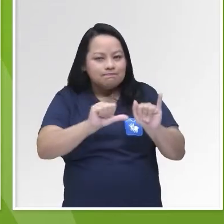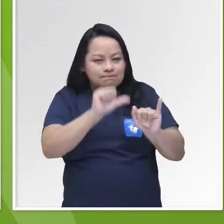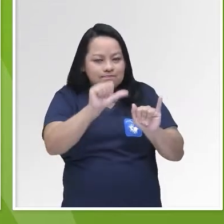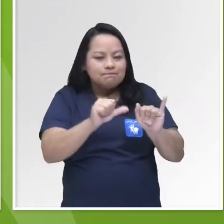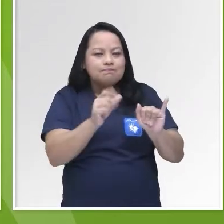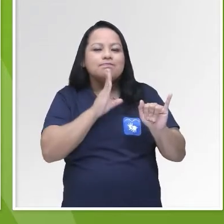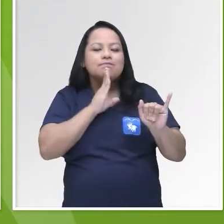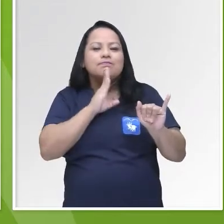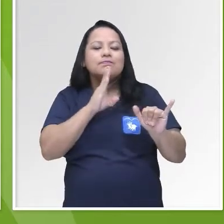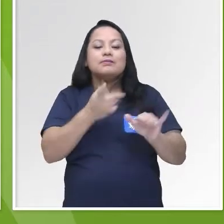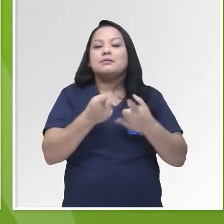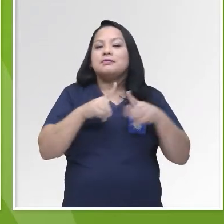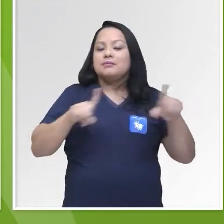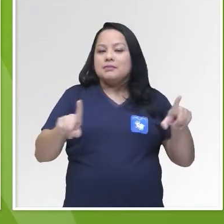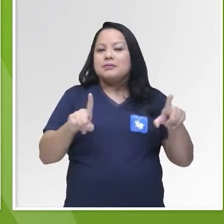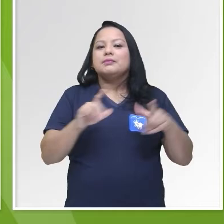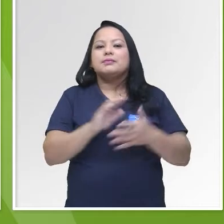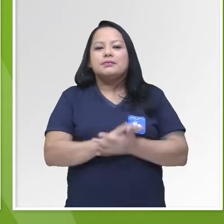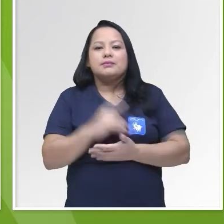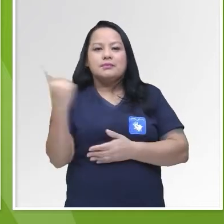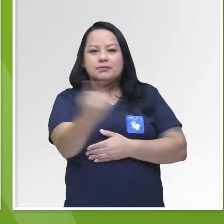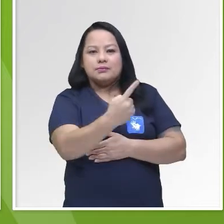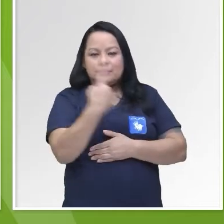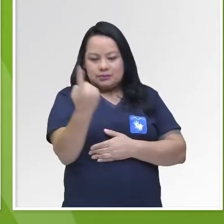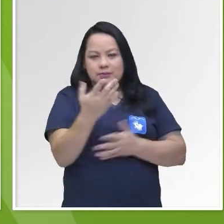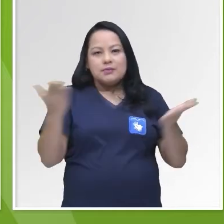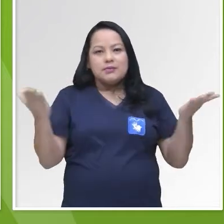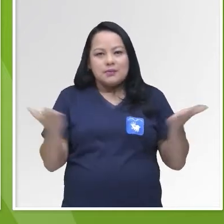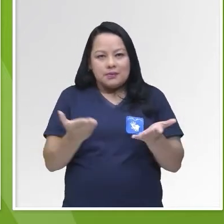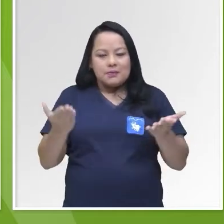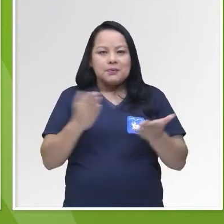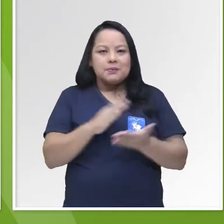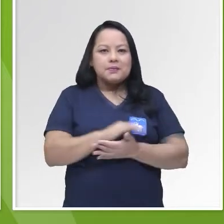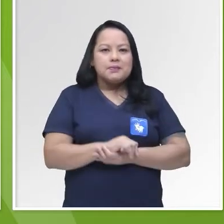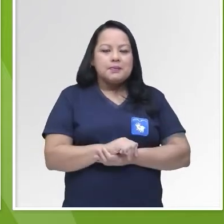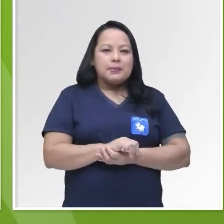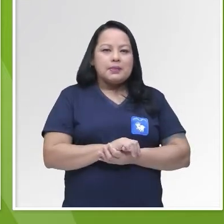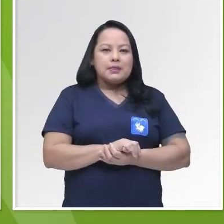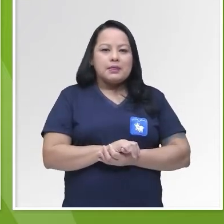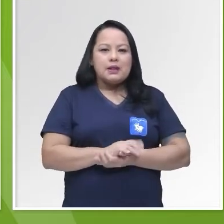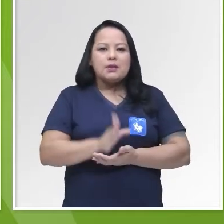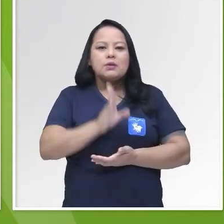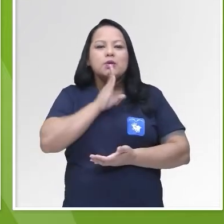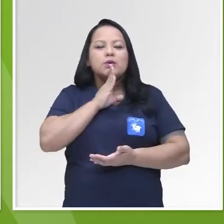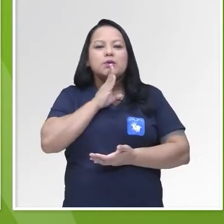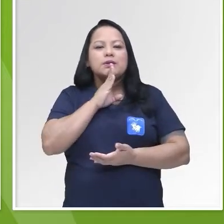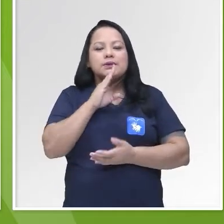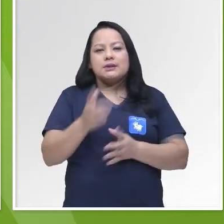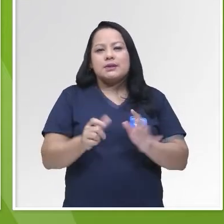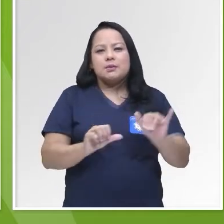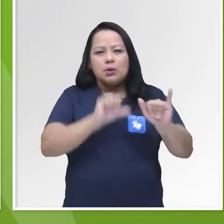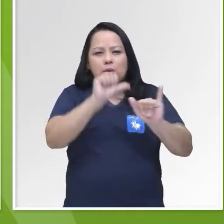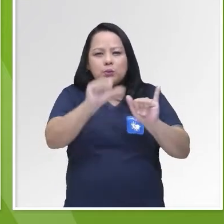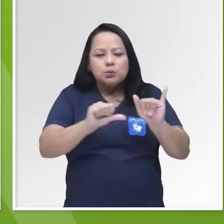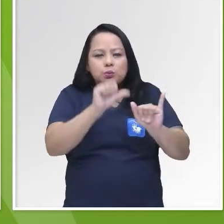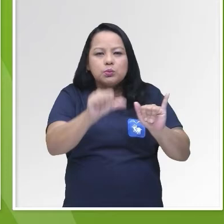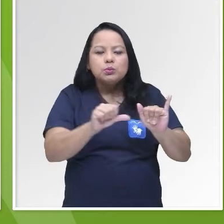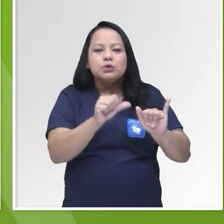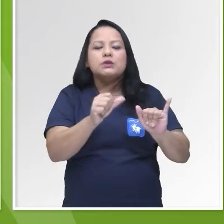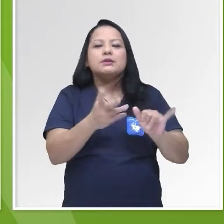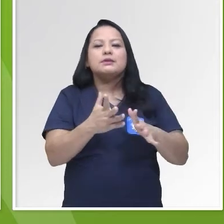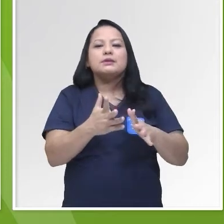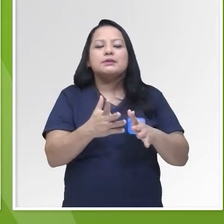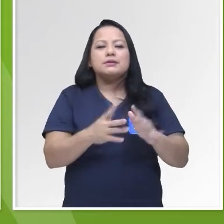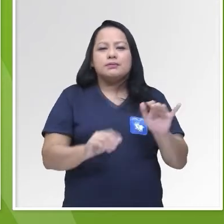químicas. Mas, nós vamos agora conhecer uma reação química, que é